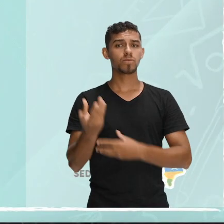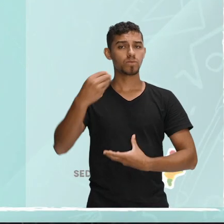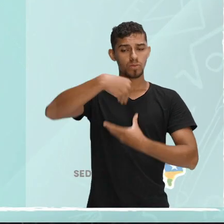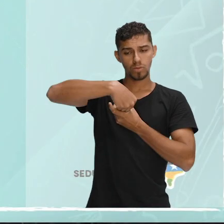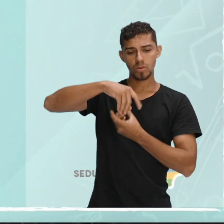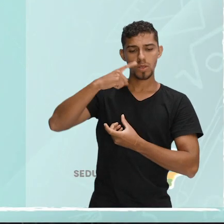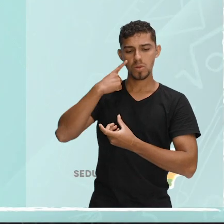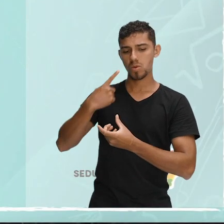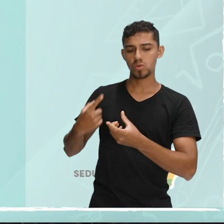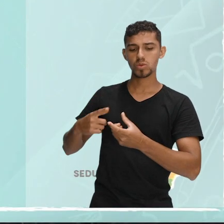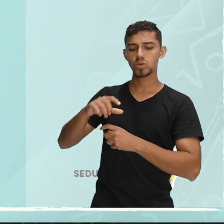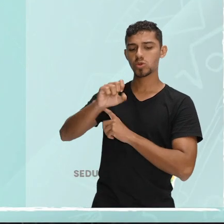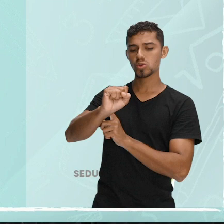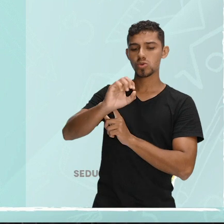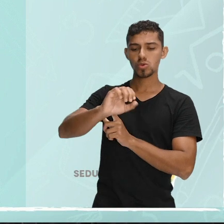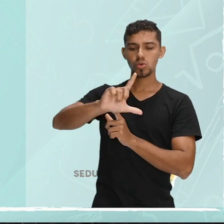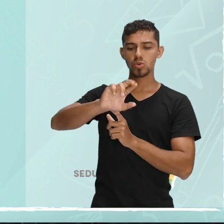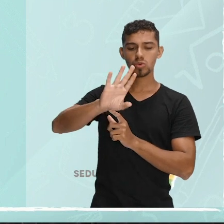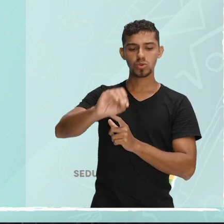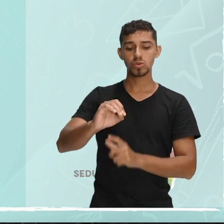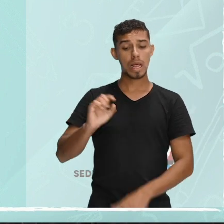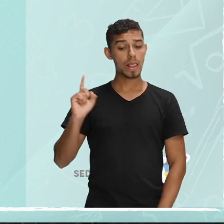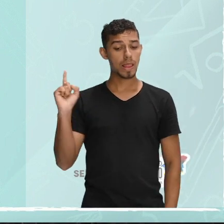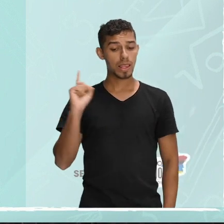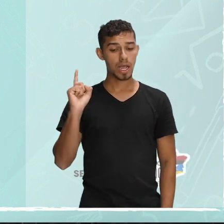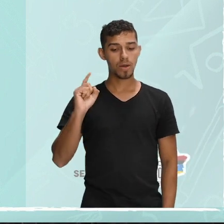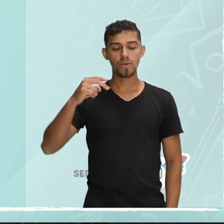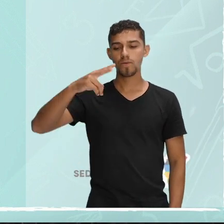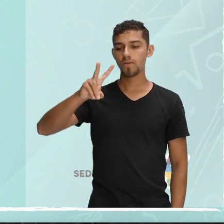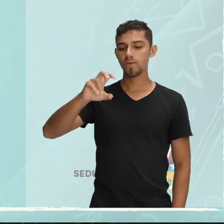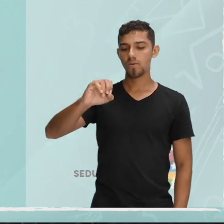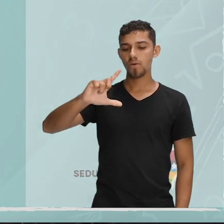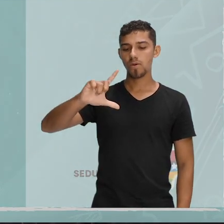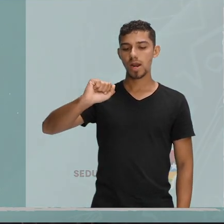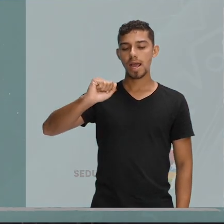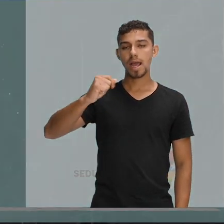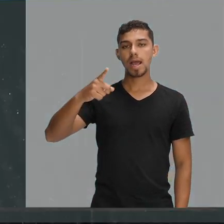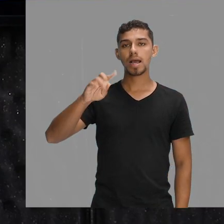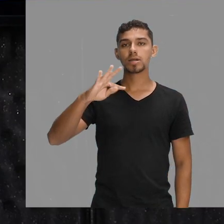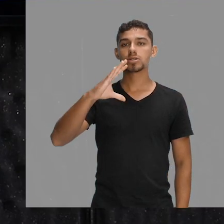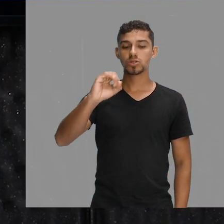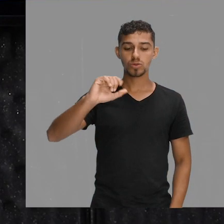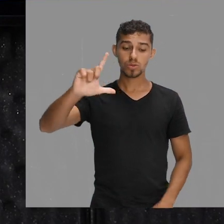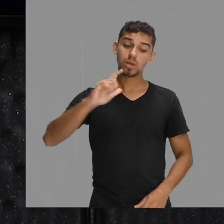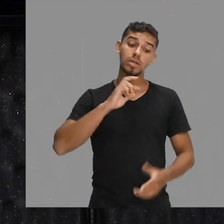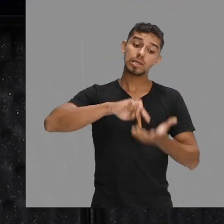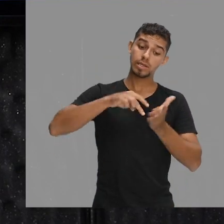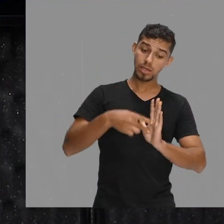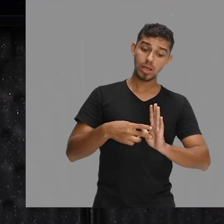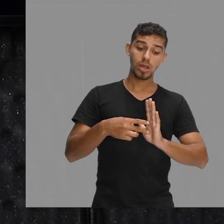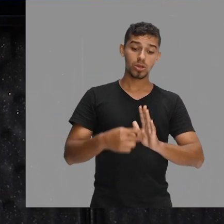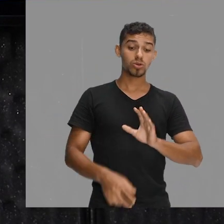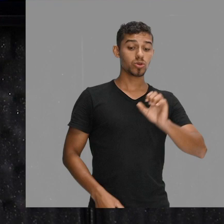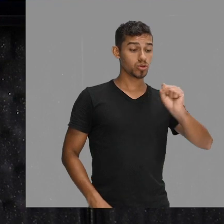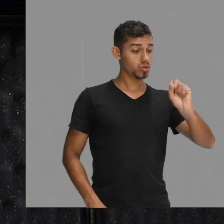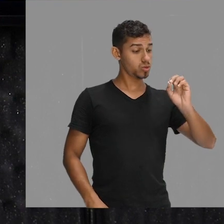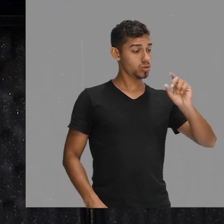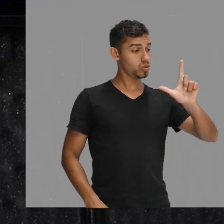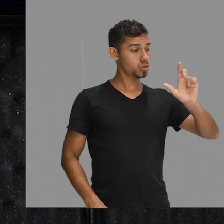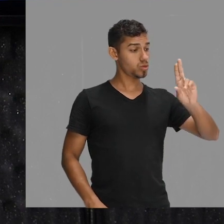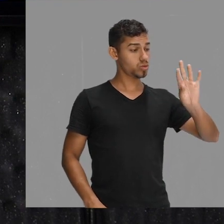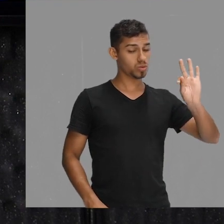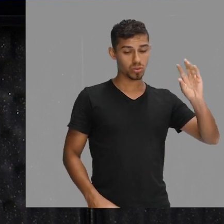não volátil a um solvente, a solução obtida, porque a solução é soluto mais solvente, a solução